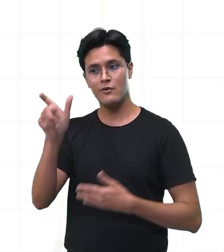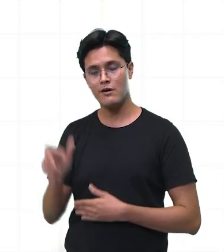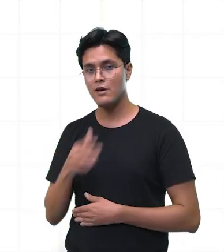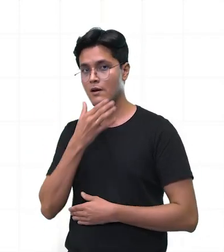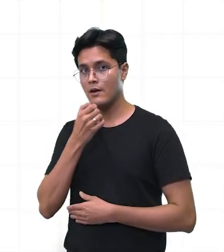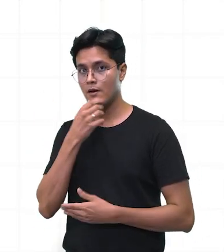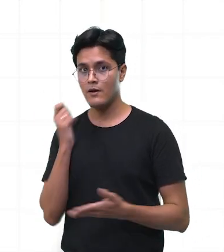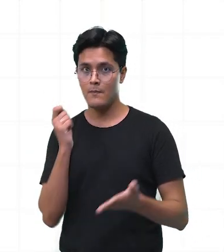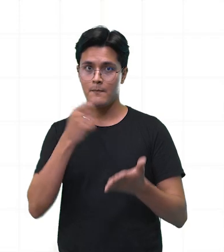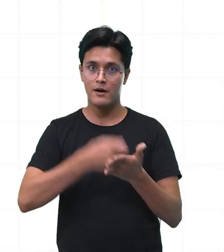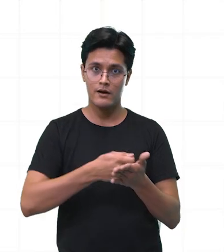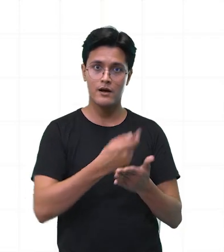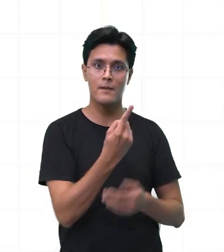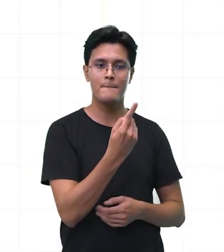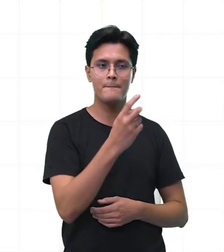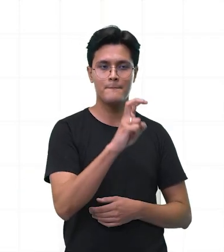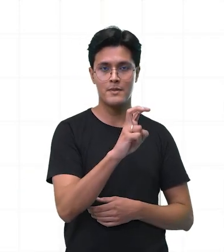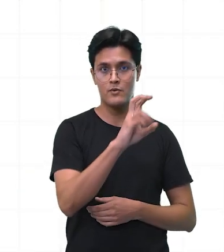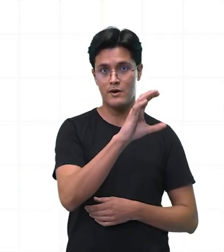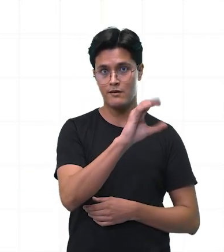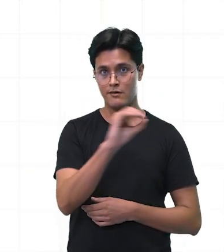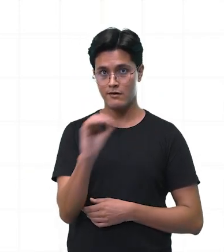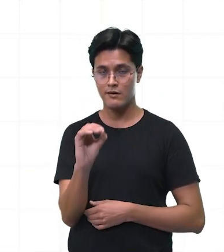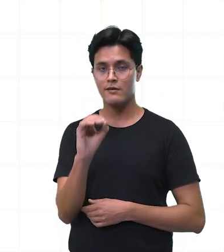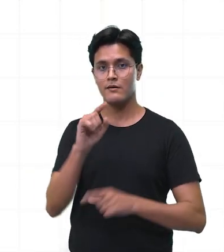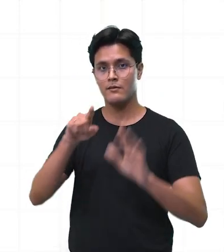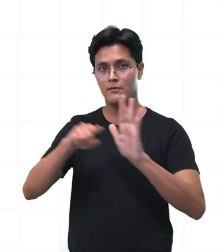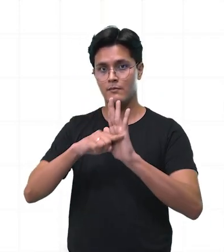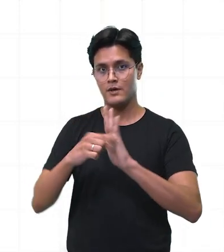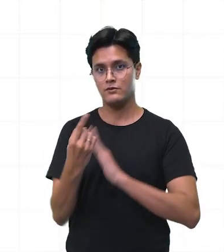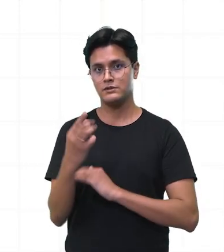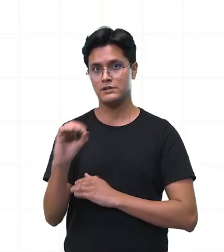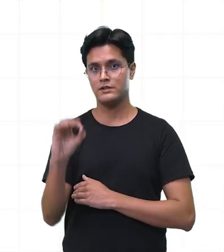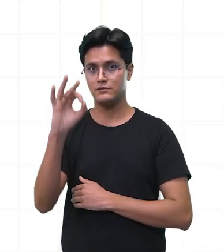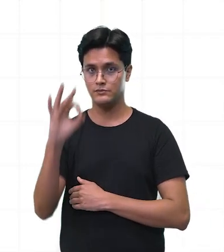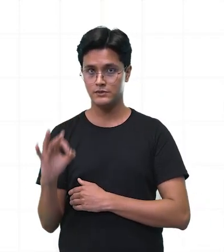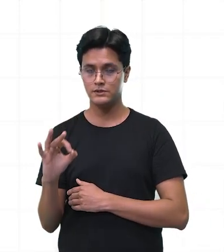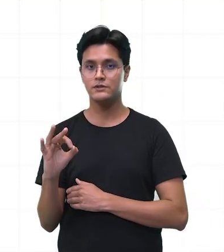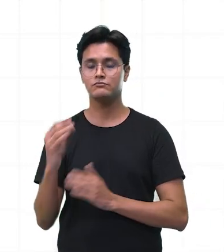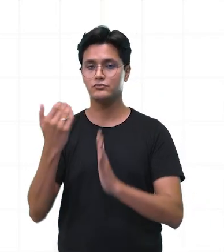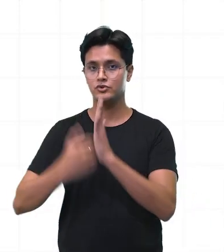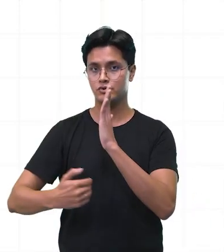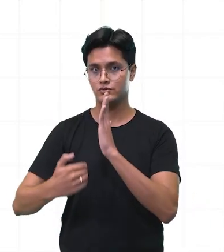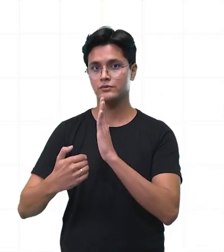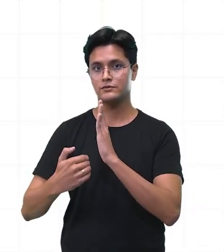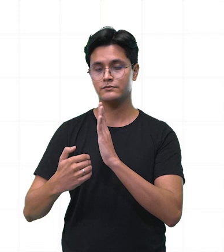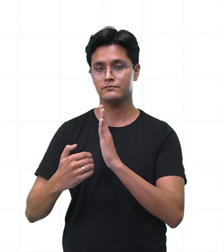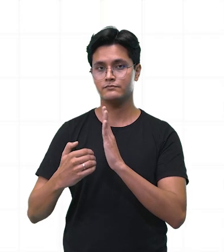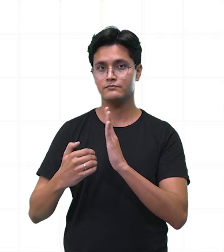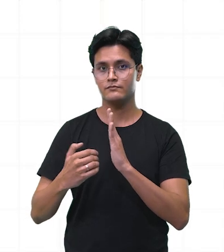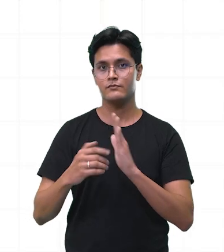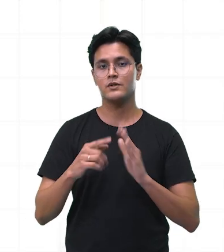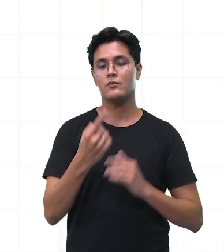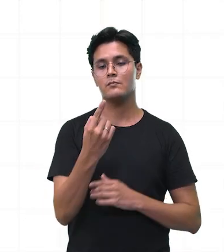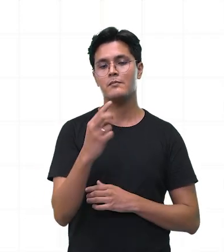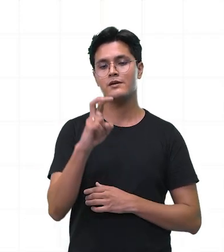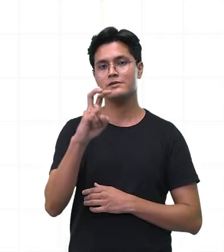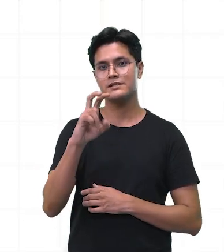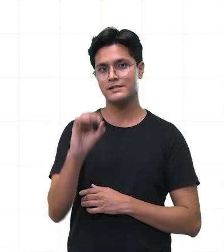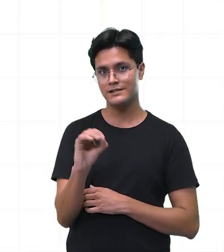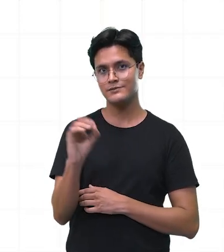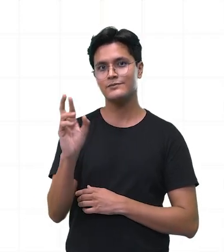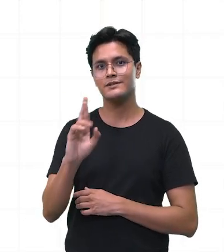1.500, que é o valor dela, menos os 10% de desconto, menos 150.